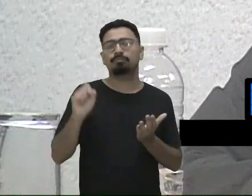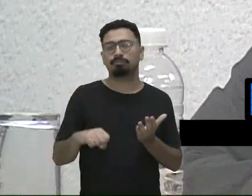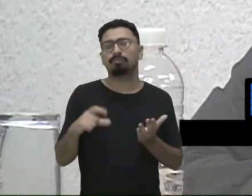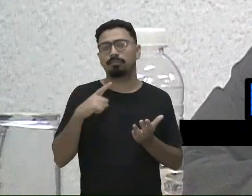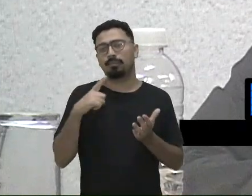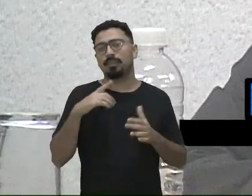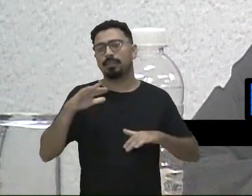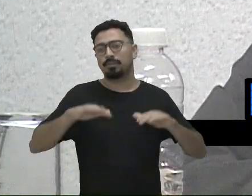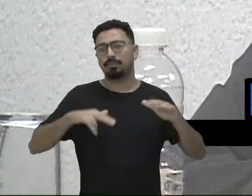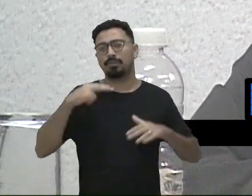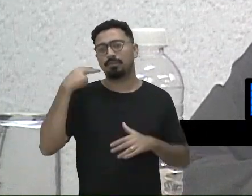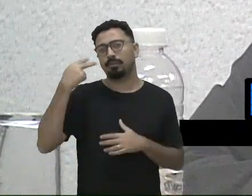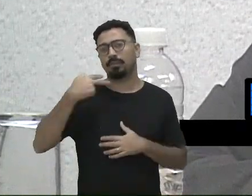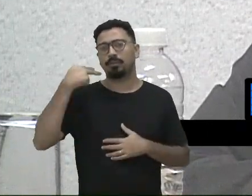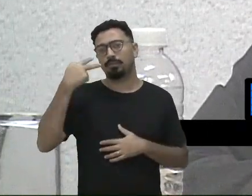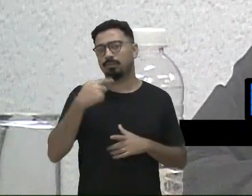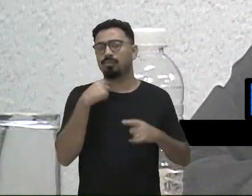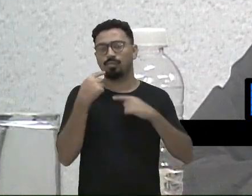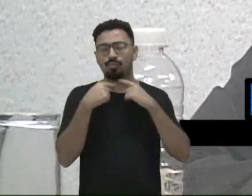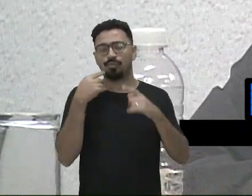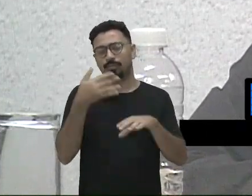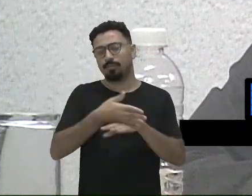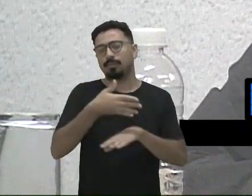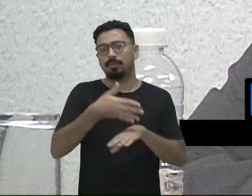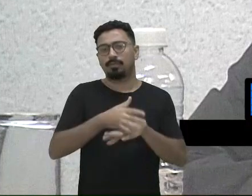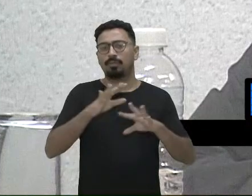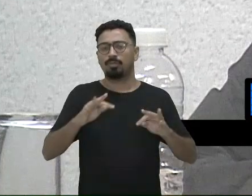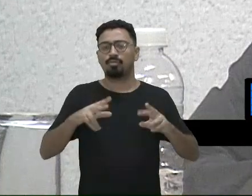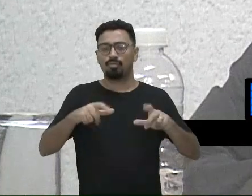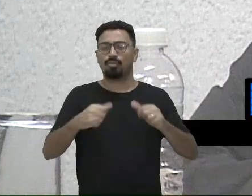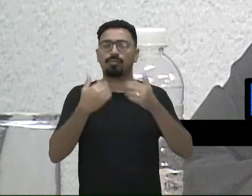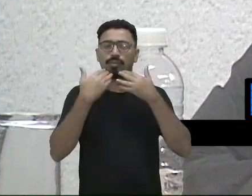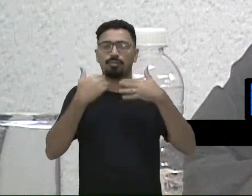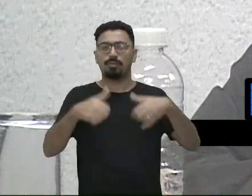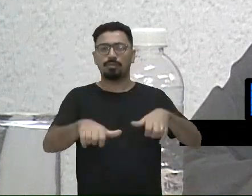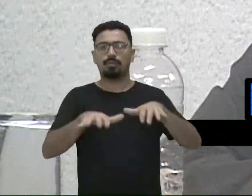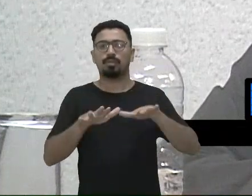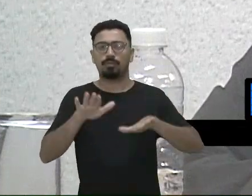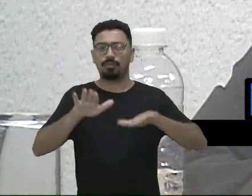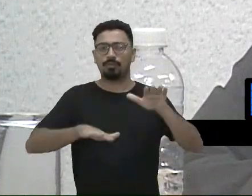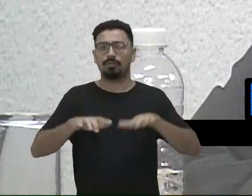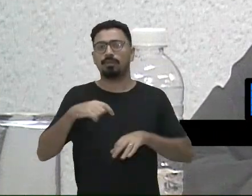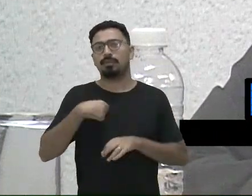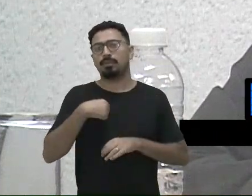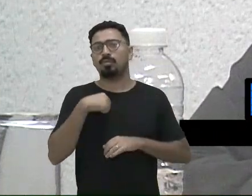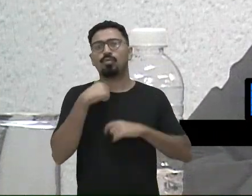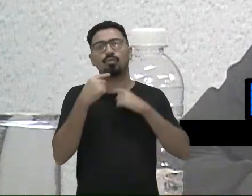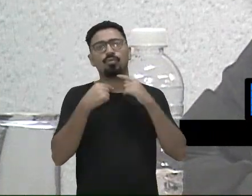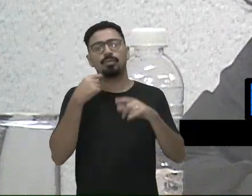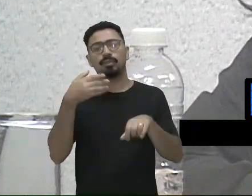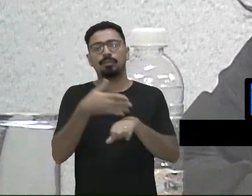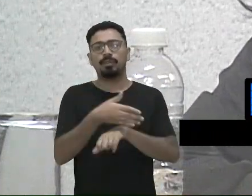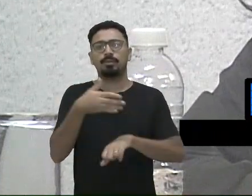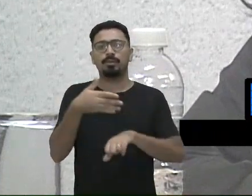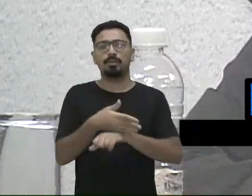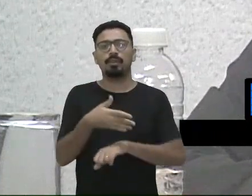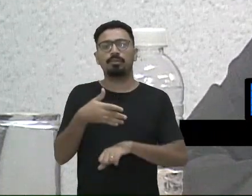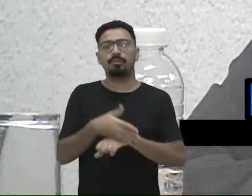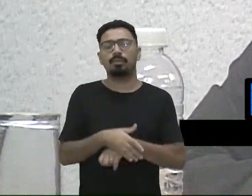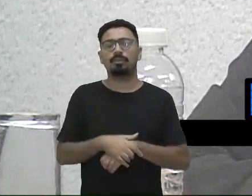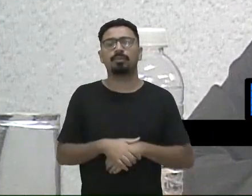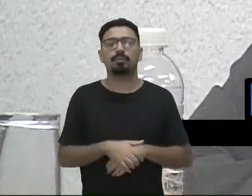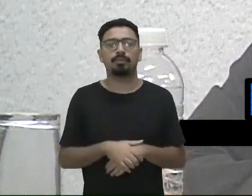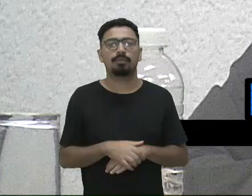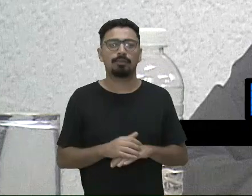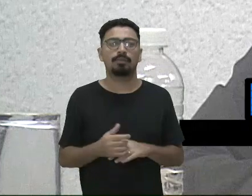todo vereador consegue participar de todas as audiências, eu mesma não consigo participar de todas, né? A nossa agenda